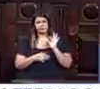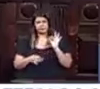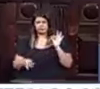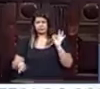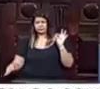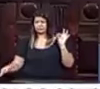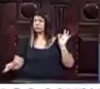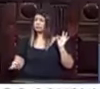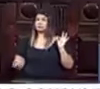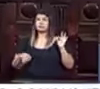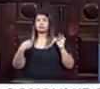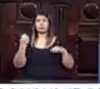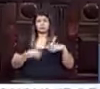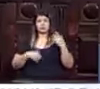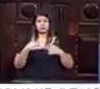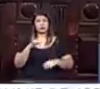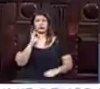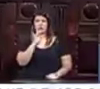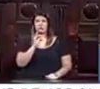própria Petrobras, que deve